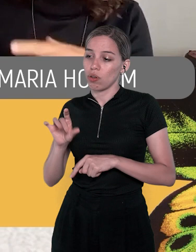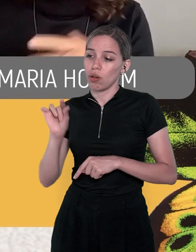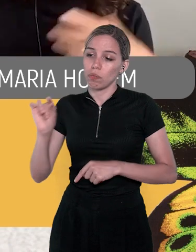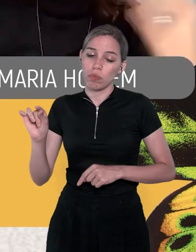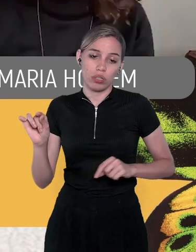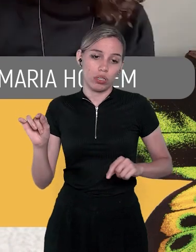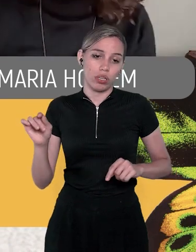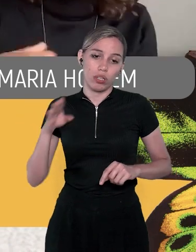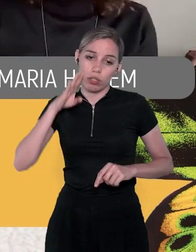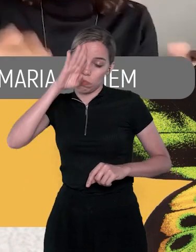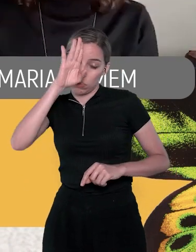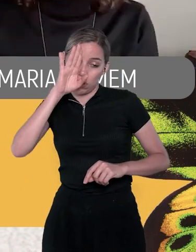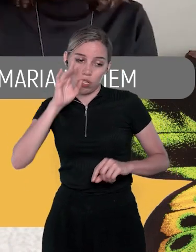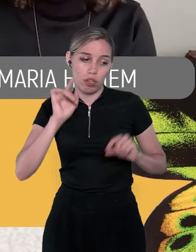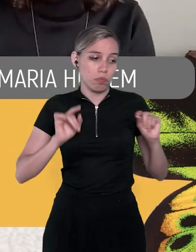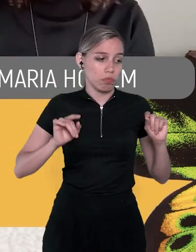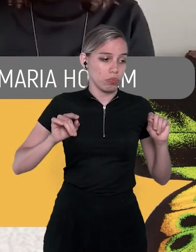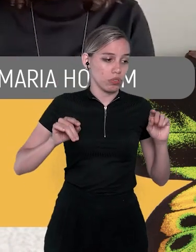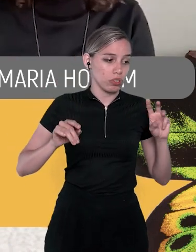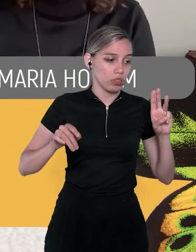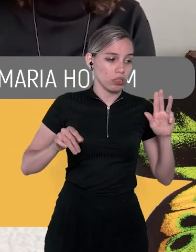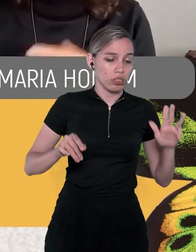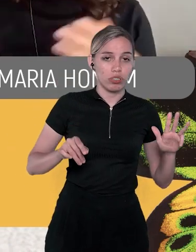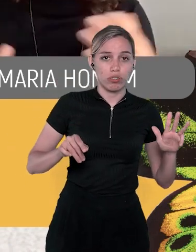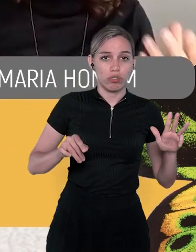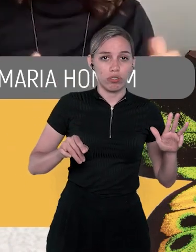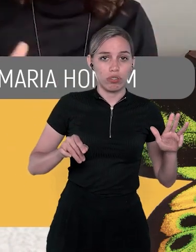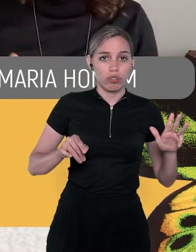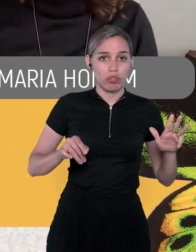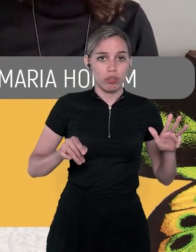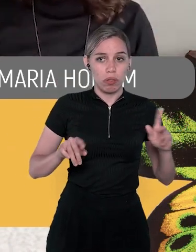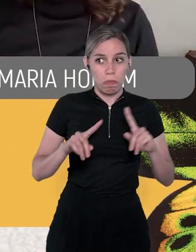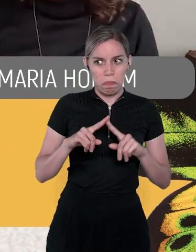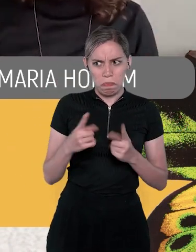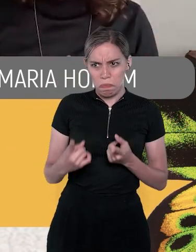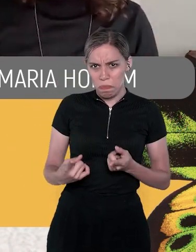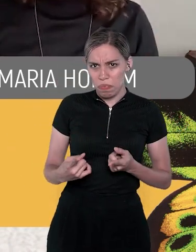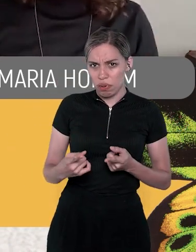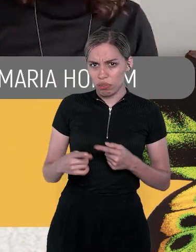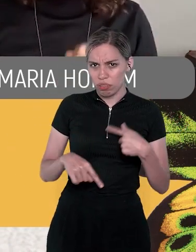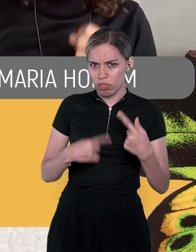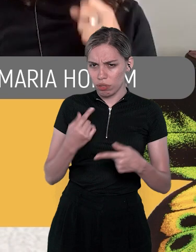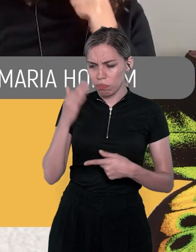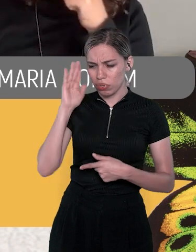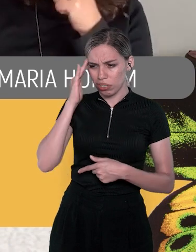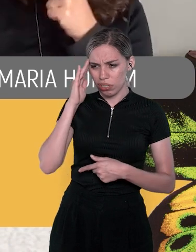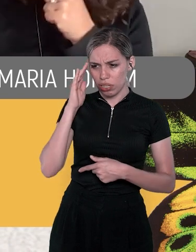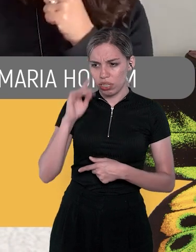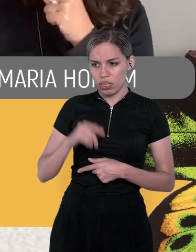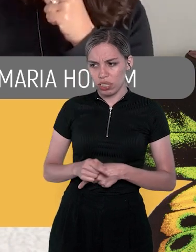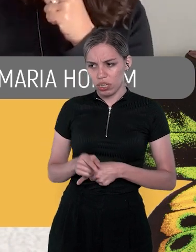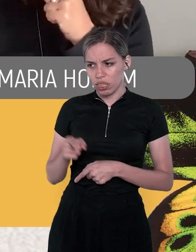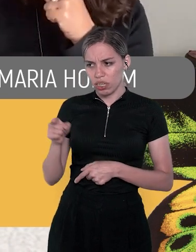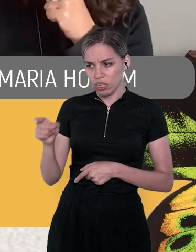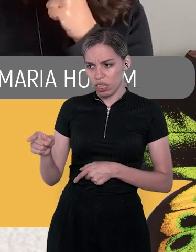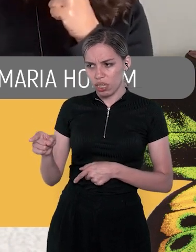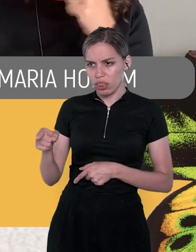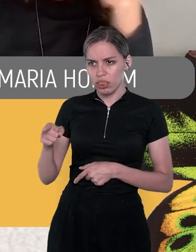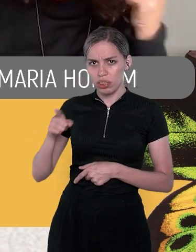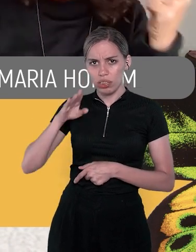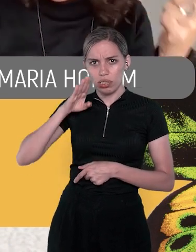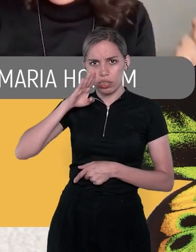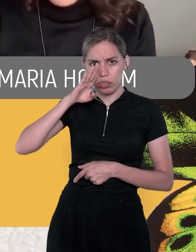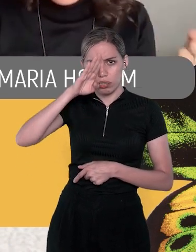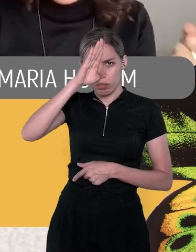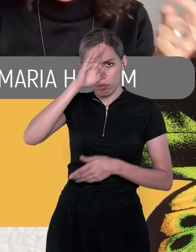só um pouquinho de Bolsonaro, é só um pouquinho de Lula, e depois a gente vai entendendo que, cara, ele